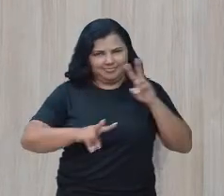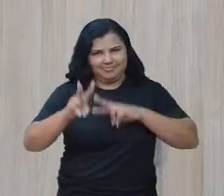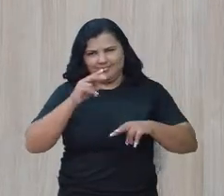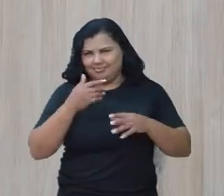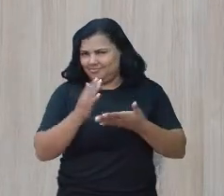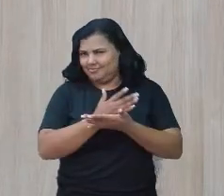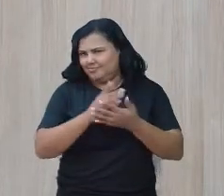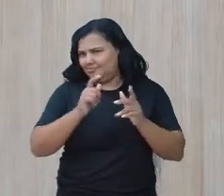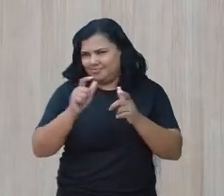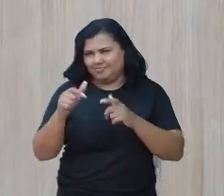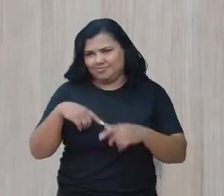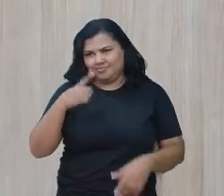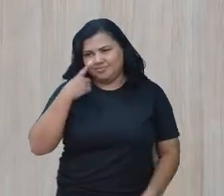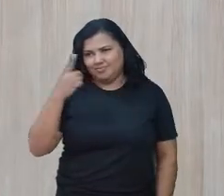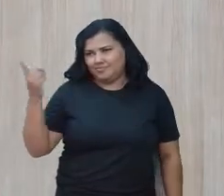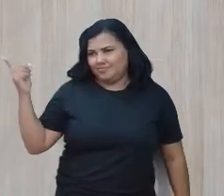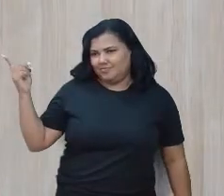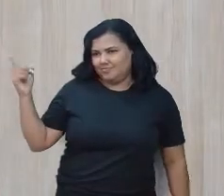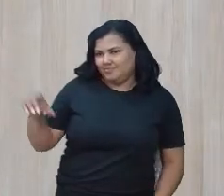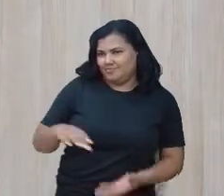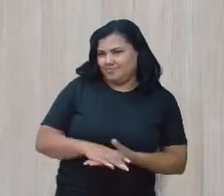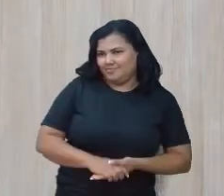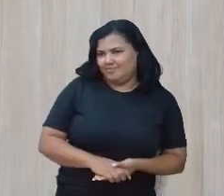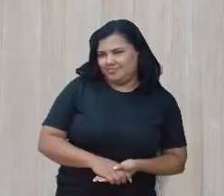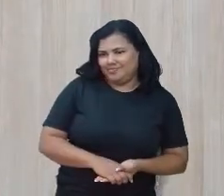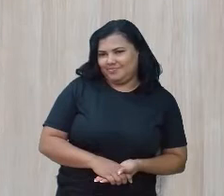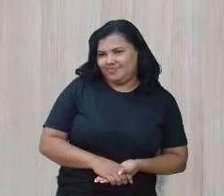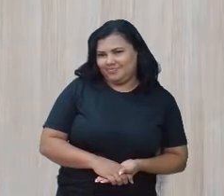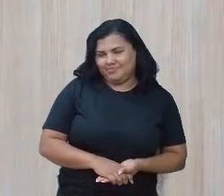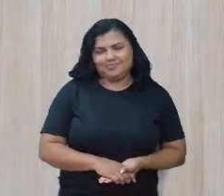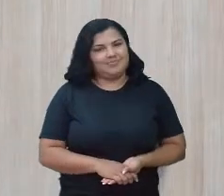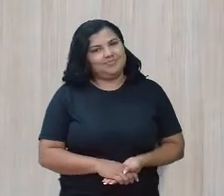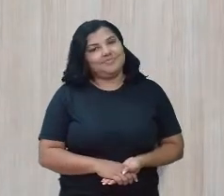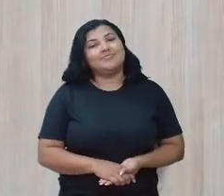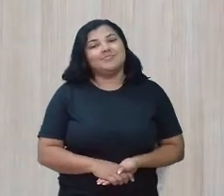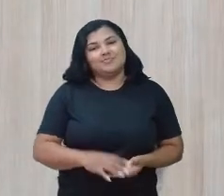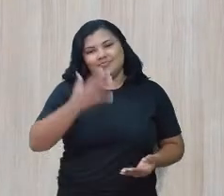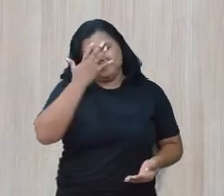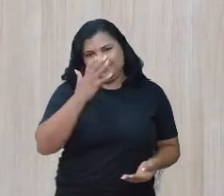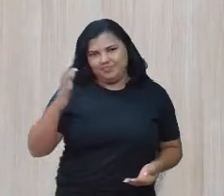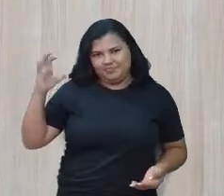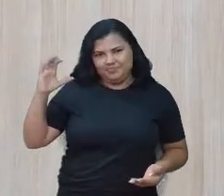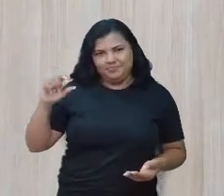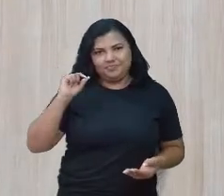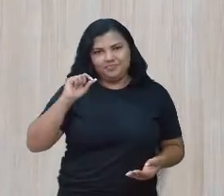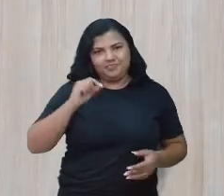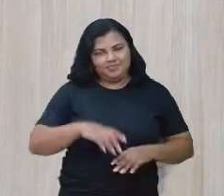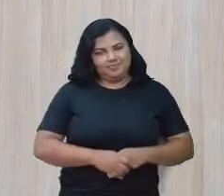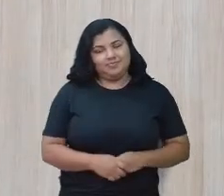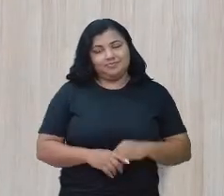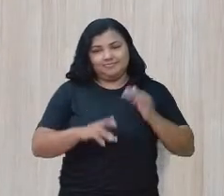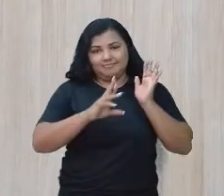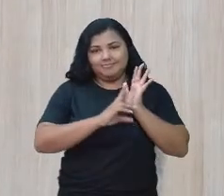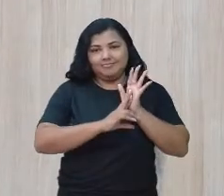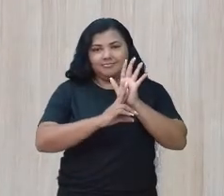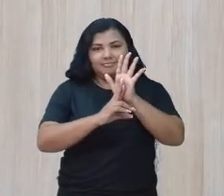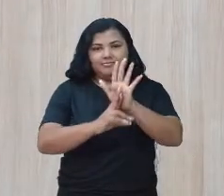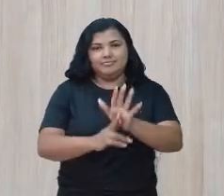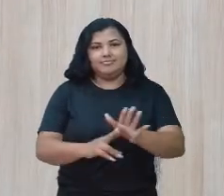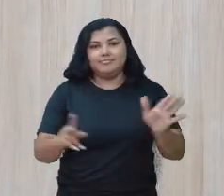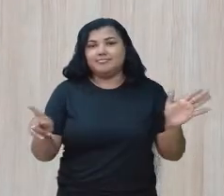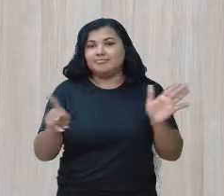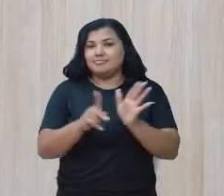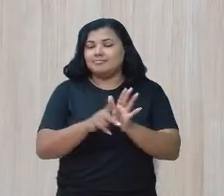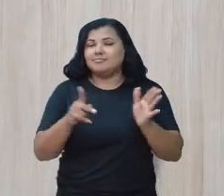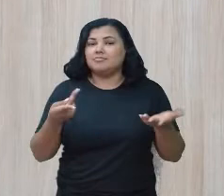Né? Bora lá? Vamos ver um pouquinho. Então, essas máscaras, elas são a representação